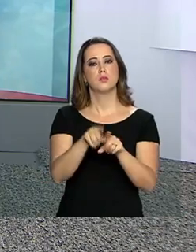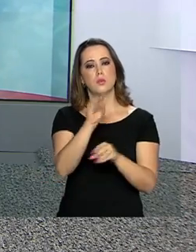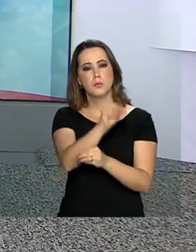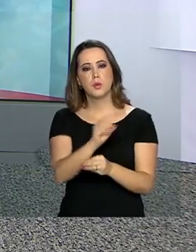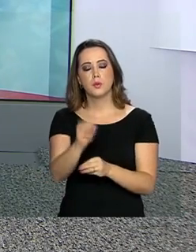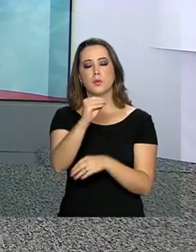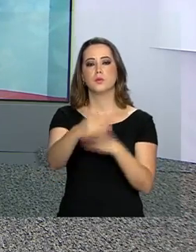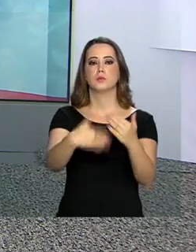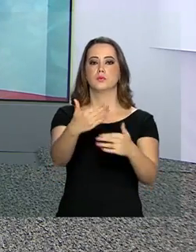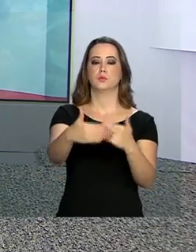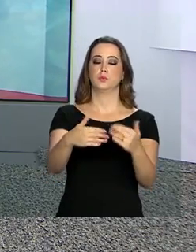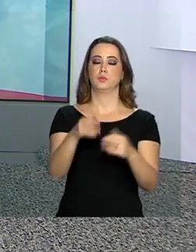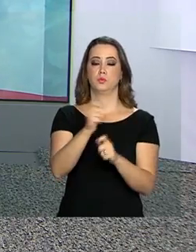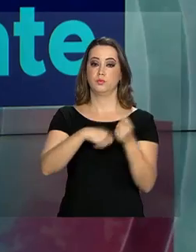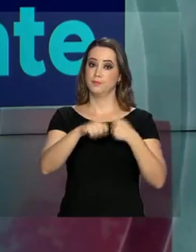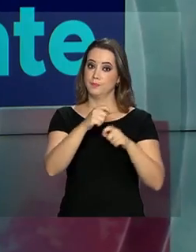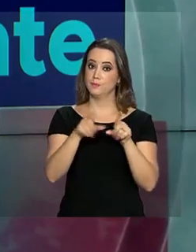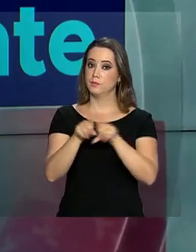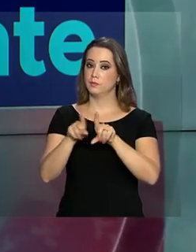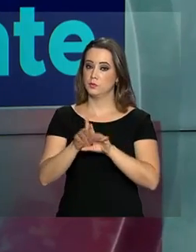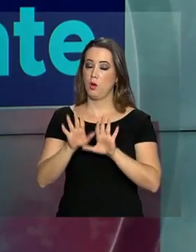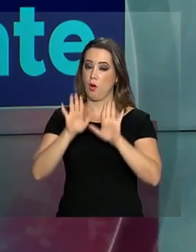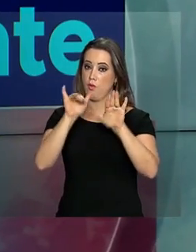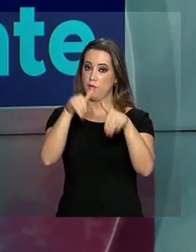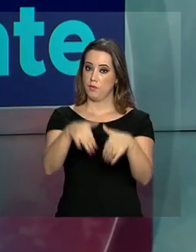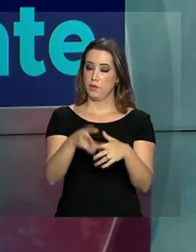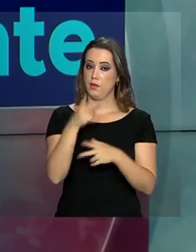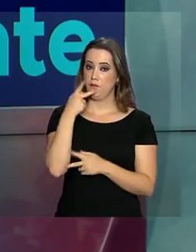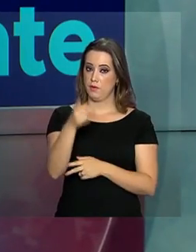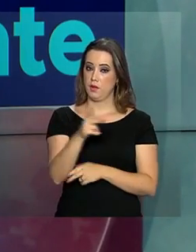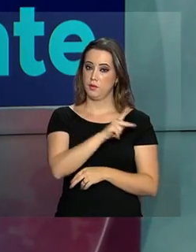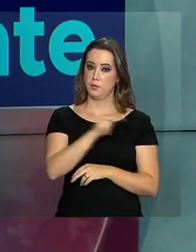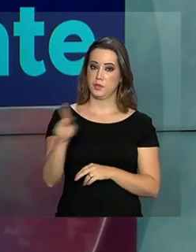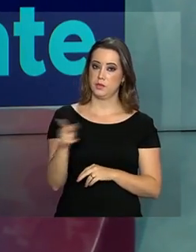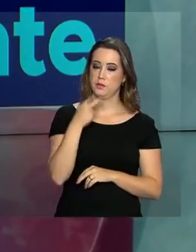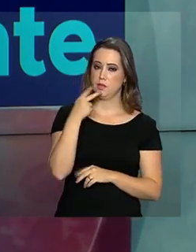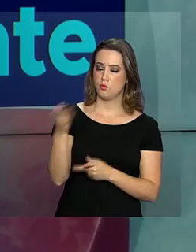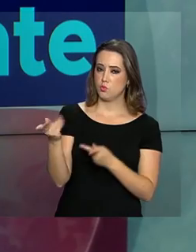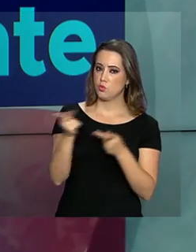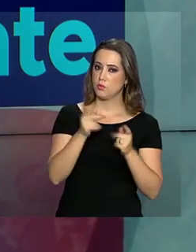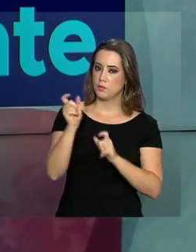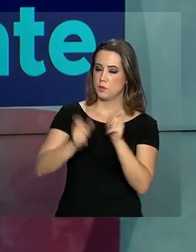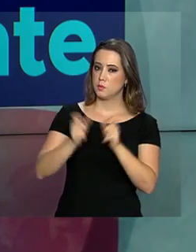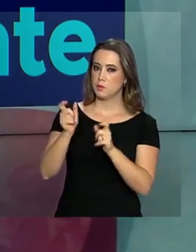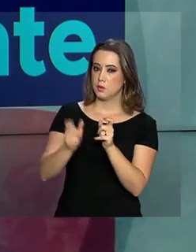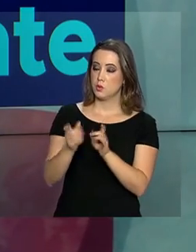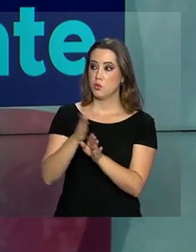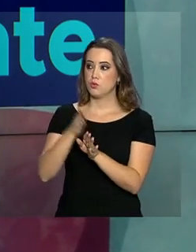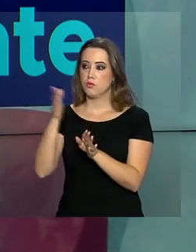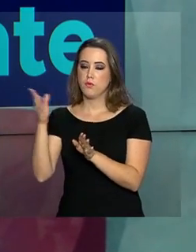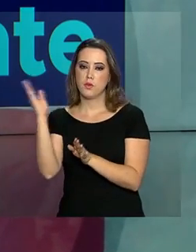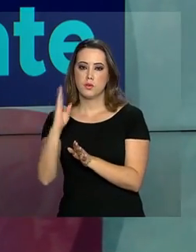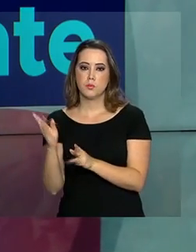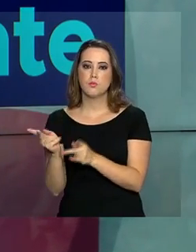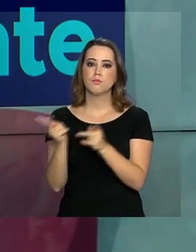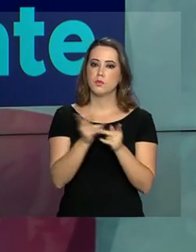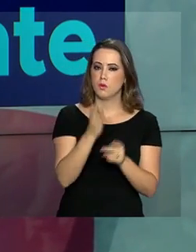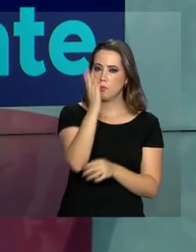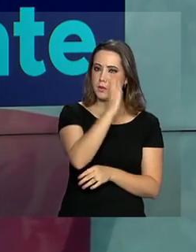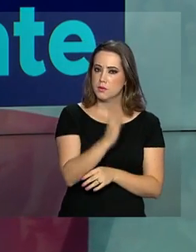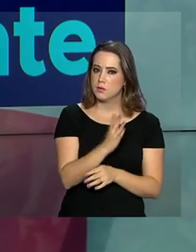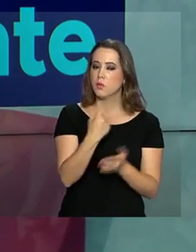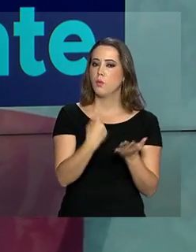o desenvolvimento econômico. Ao final do discurso, o presidente convidou os investidores estrangeiros a realizarem negócios com o